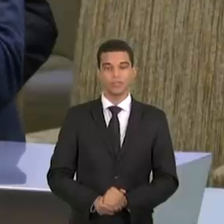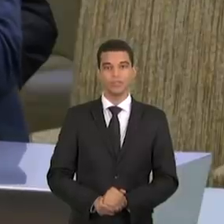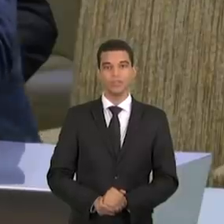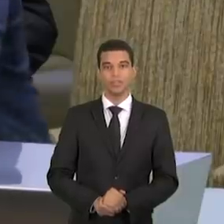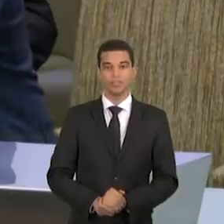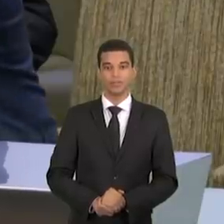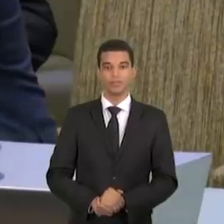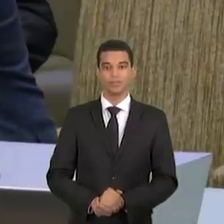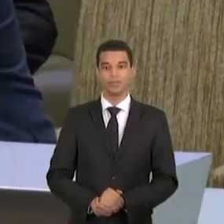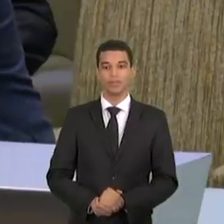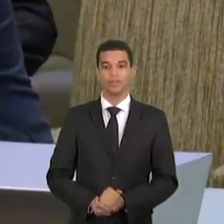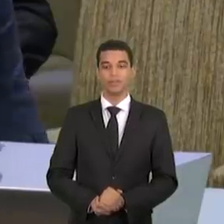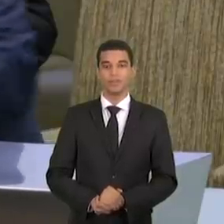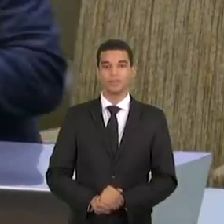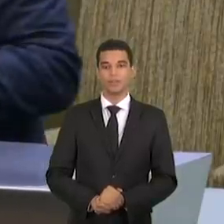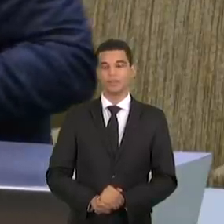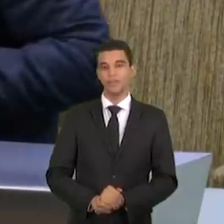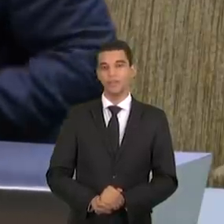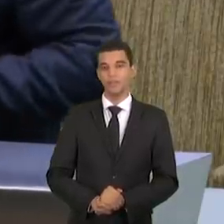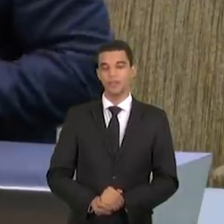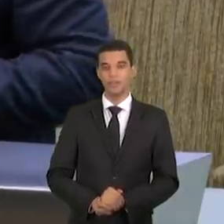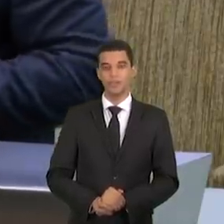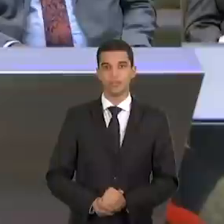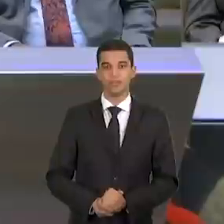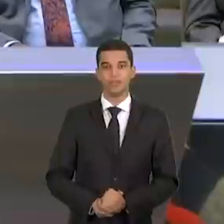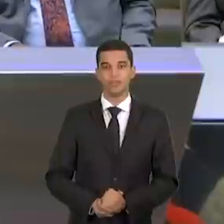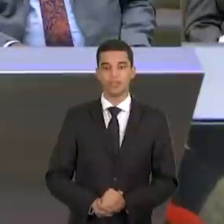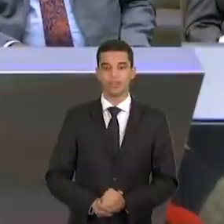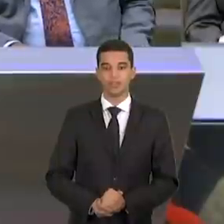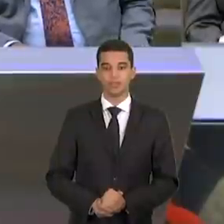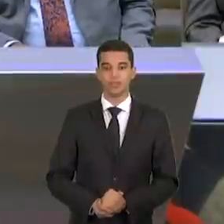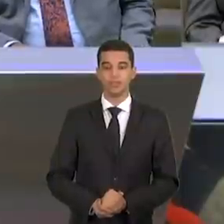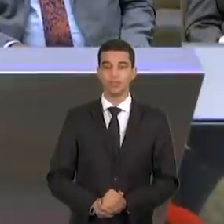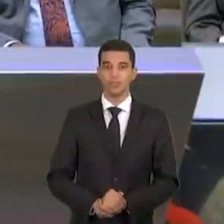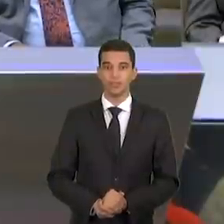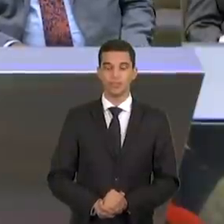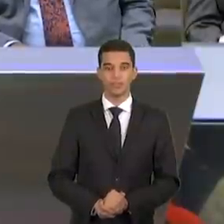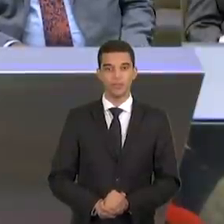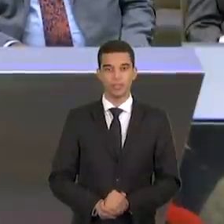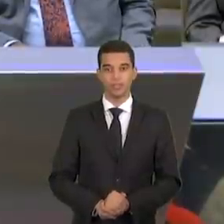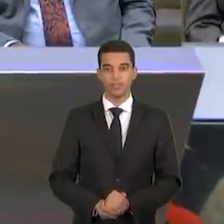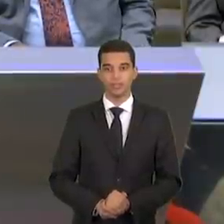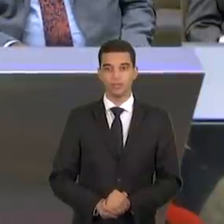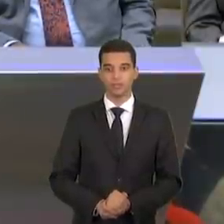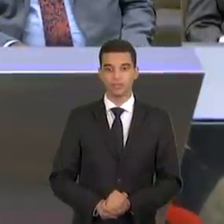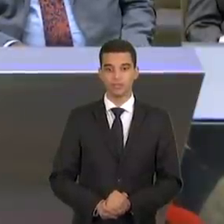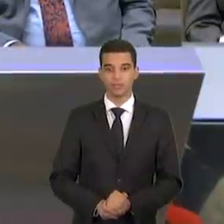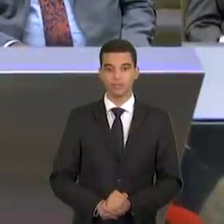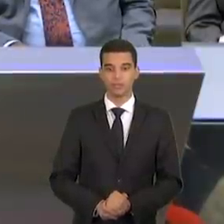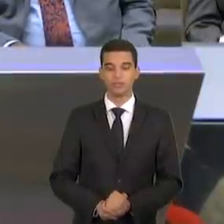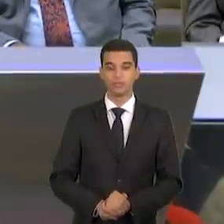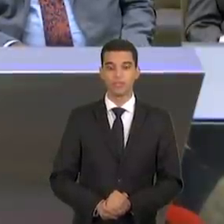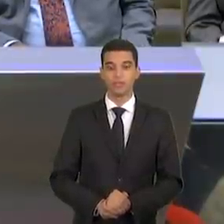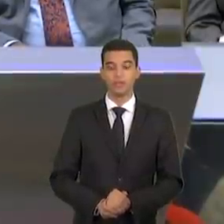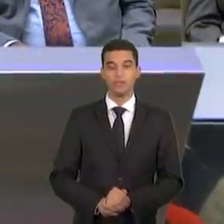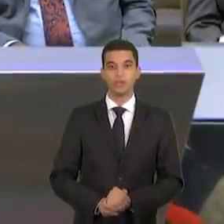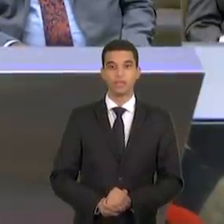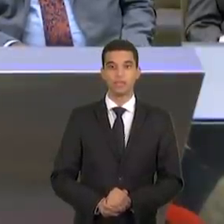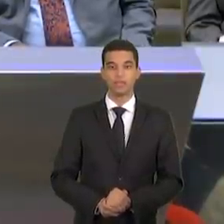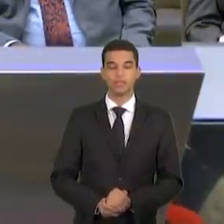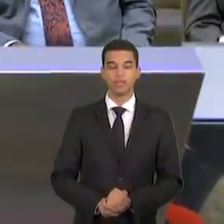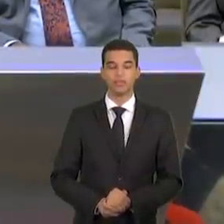E ao olharmos para este texto que lemos, nós conseguimos extrair daí pelo menos 5